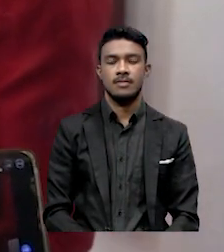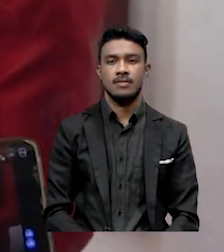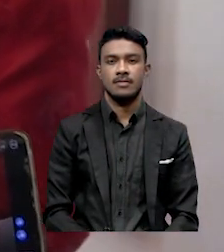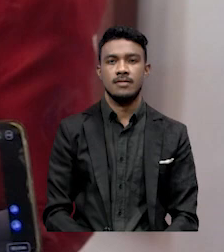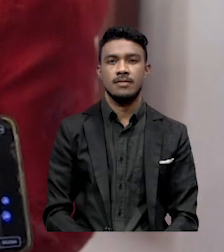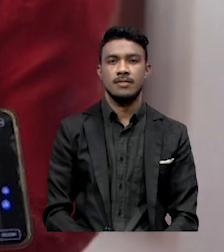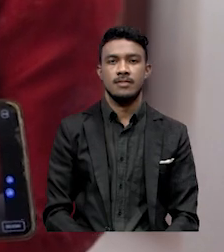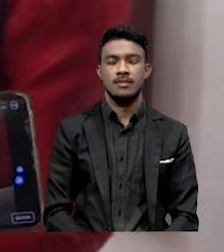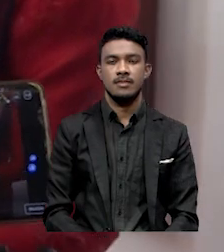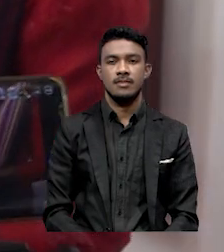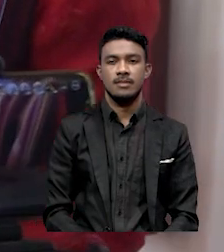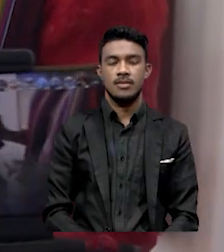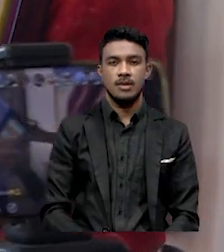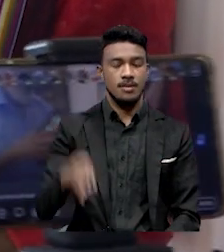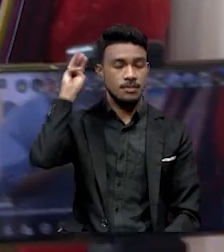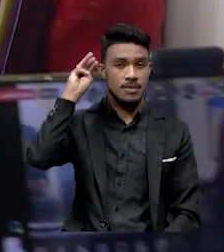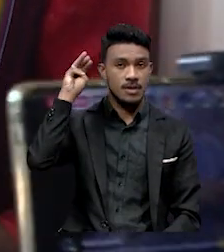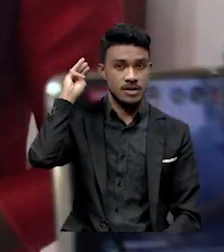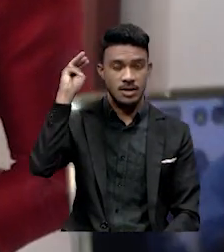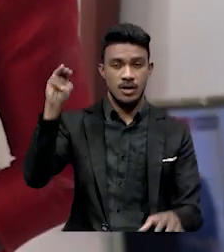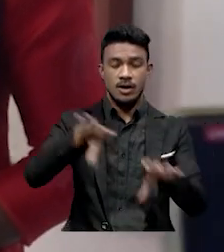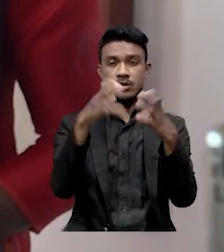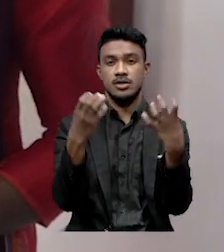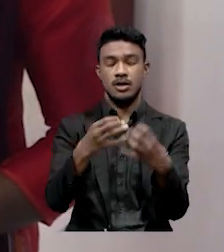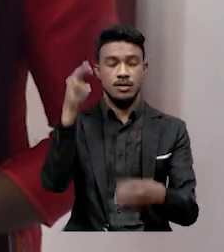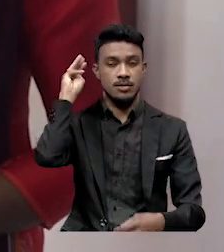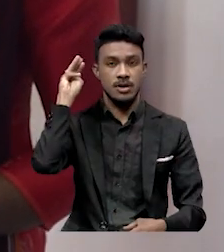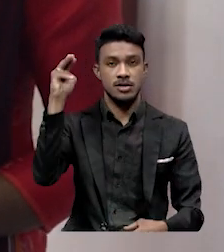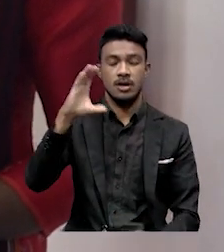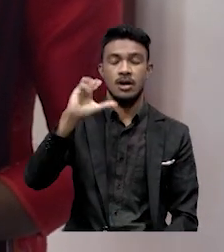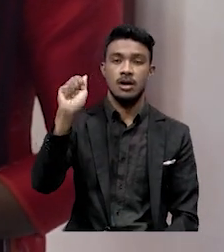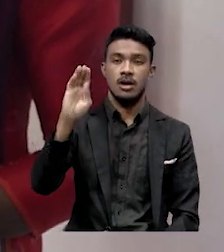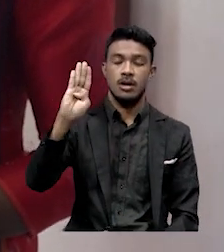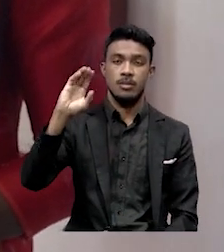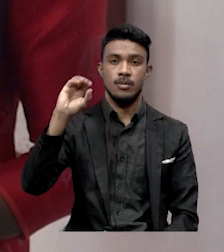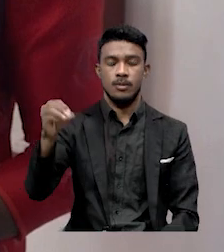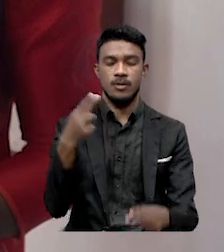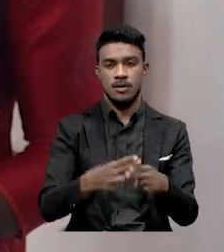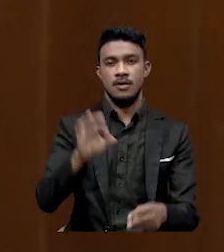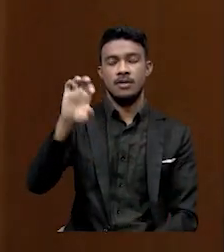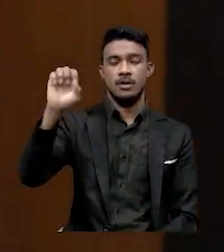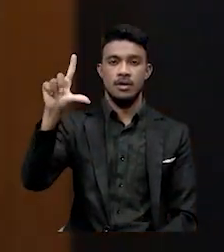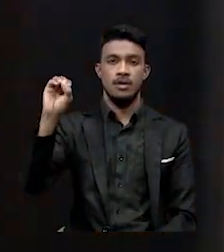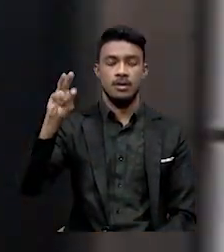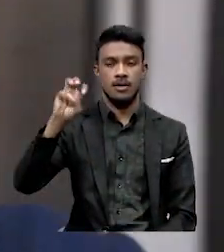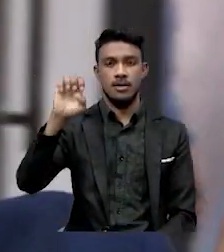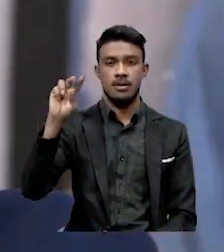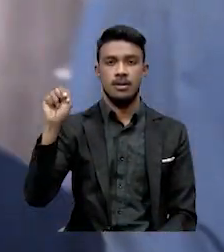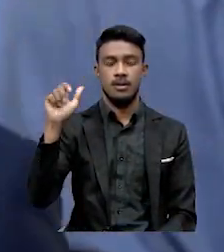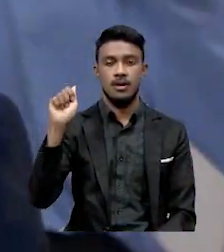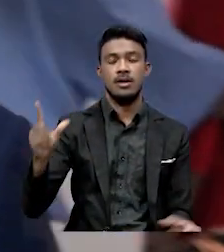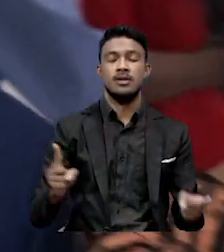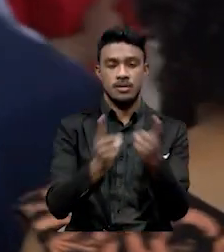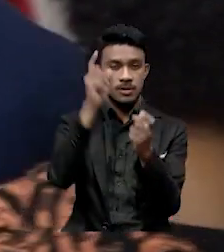Muito obrigada. Ministra Presidencial, Conselho Ministro Cabo Verde, Filomena Gonçalves, agradece. Tamabele Assurumalo, o